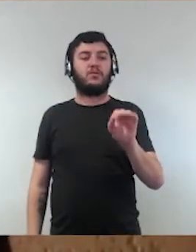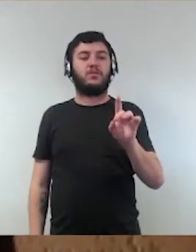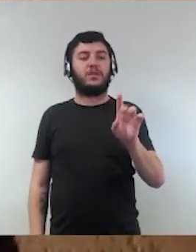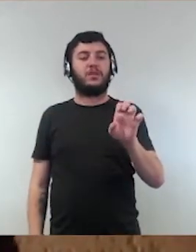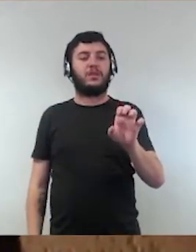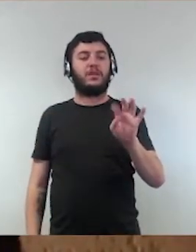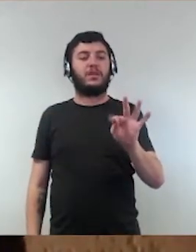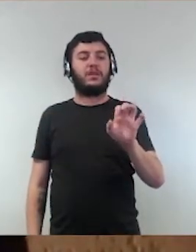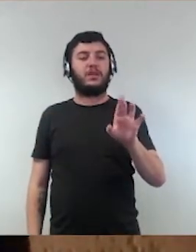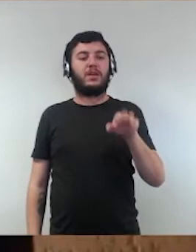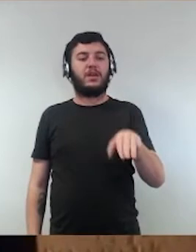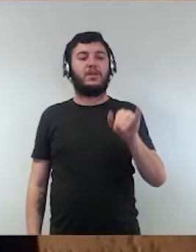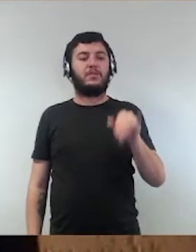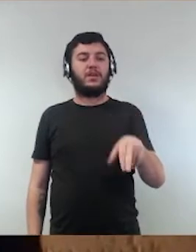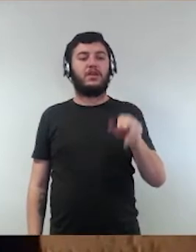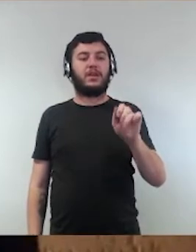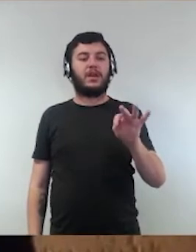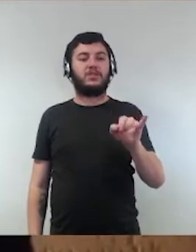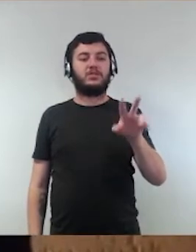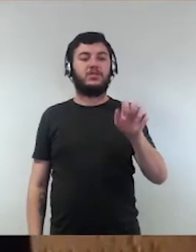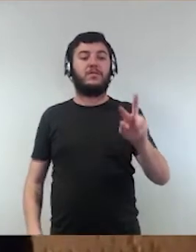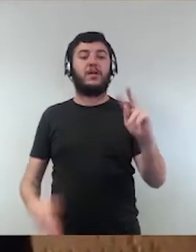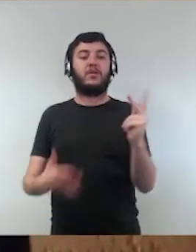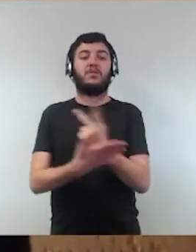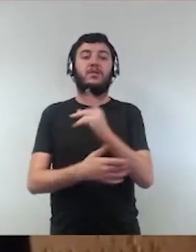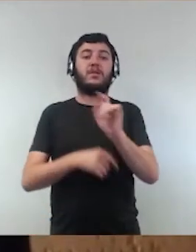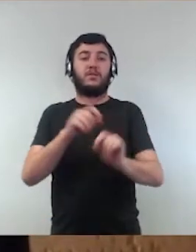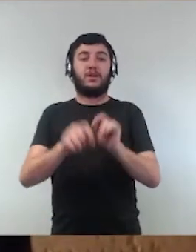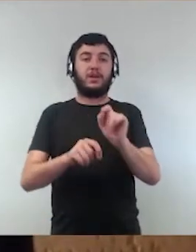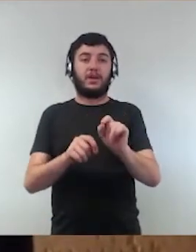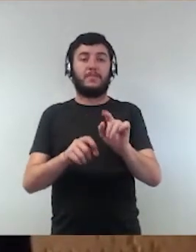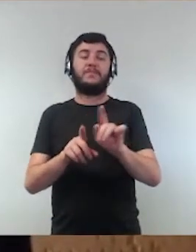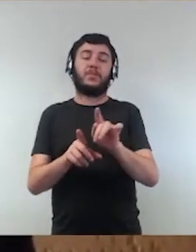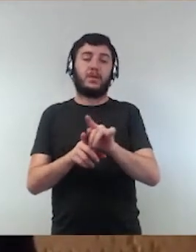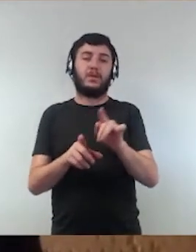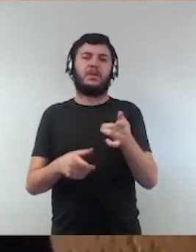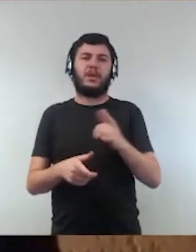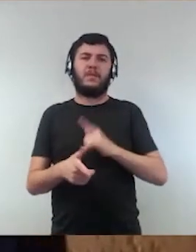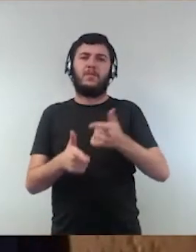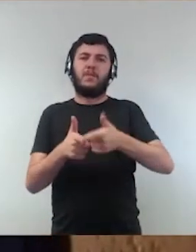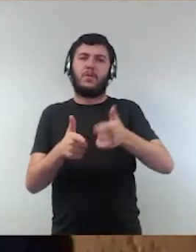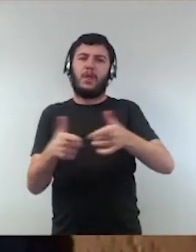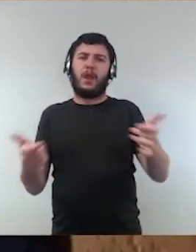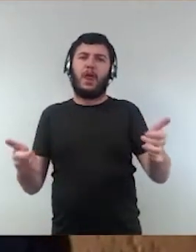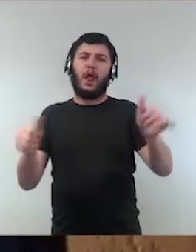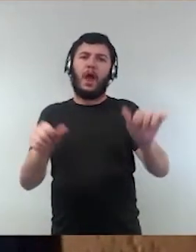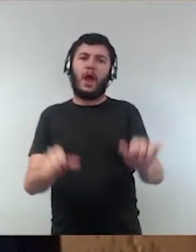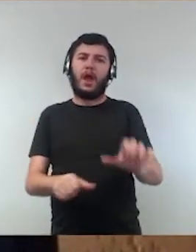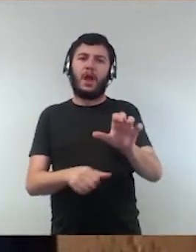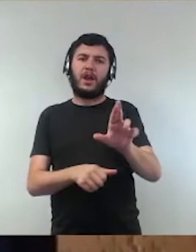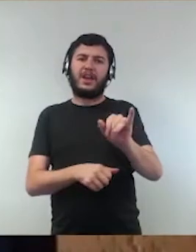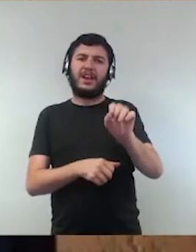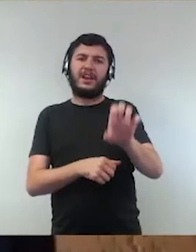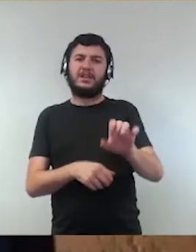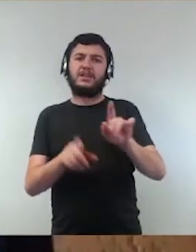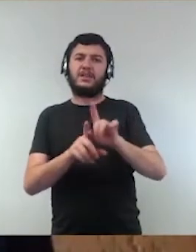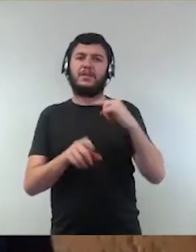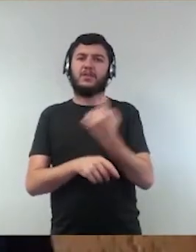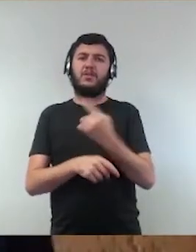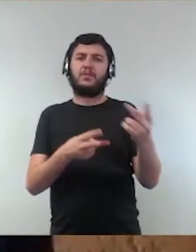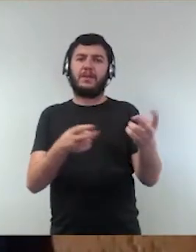que houve uma crise com a noção de privacidade e foi necessário reconhecer que vários aspectos das nossas